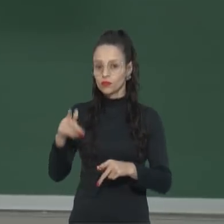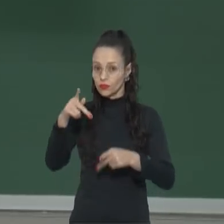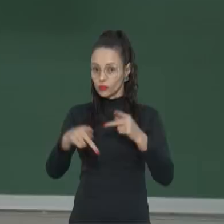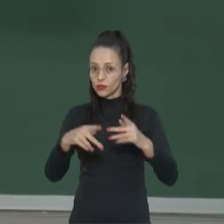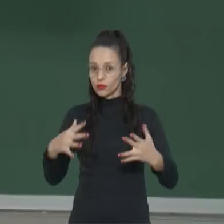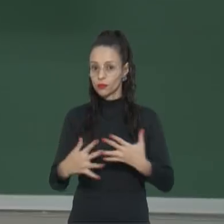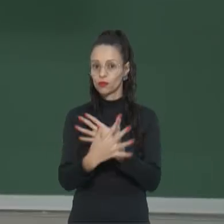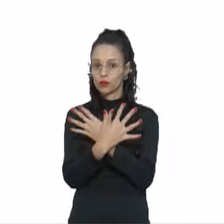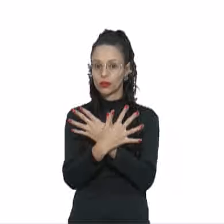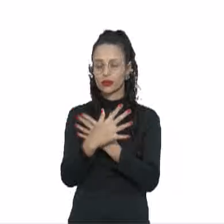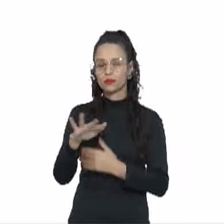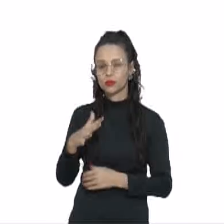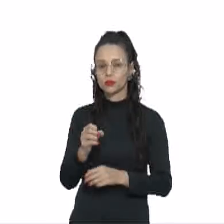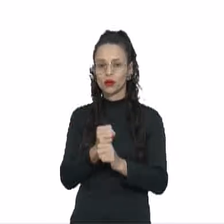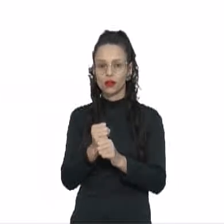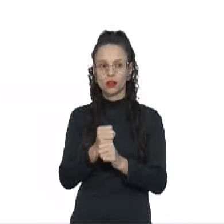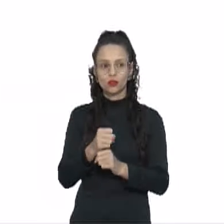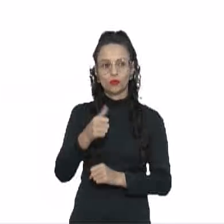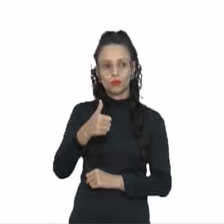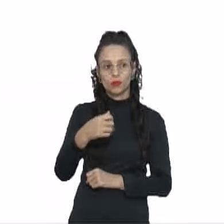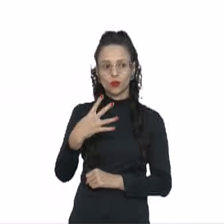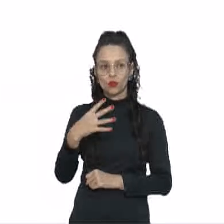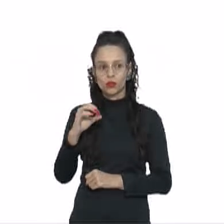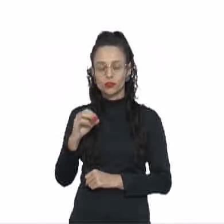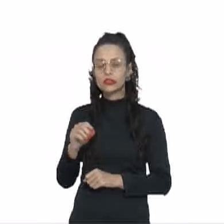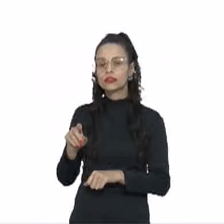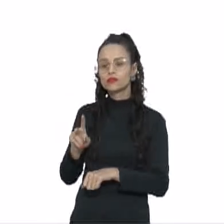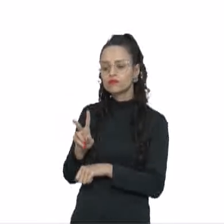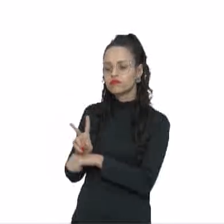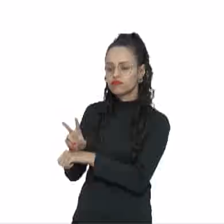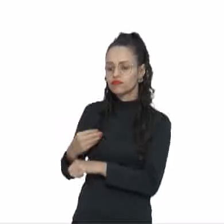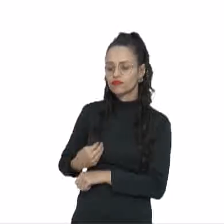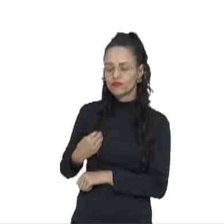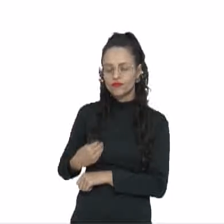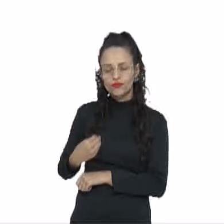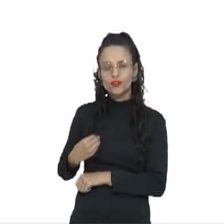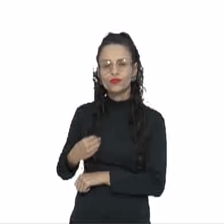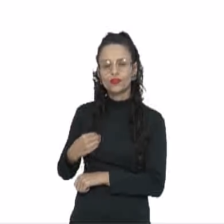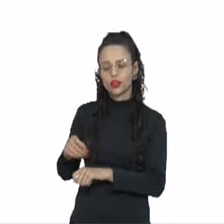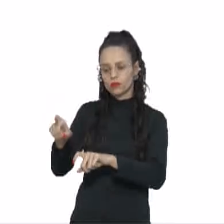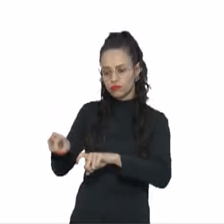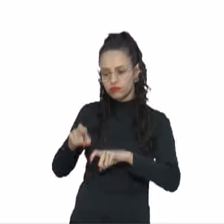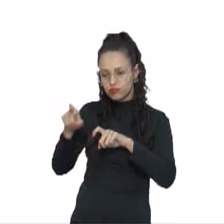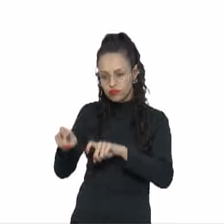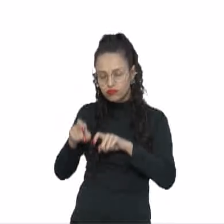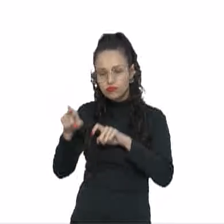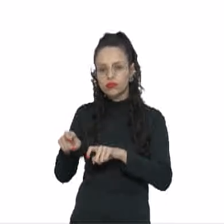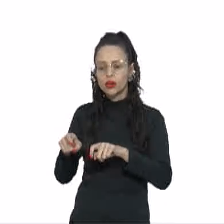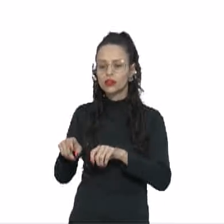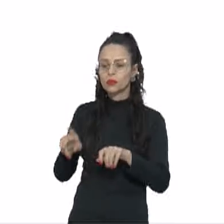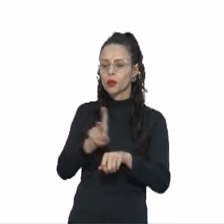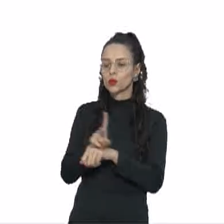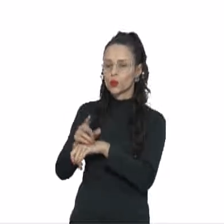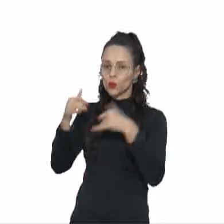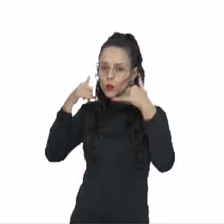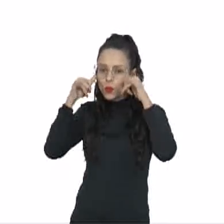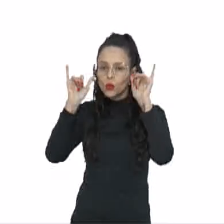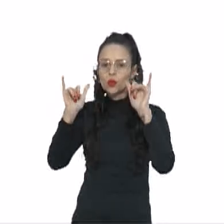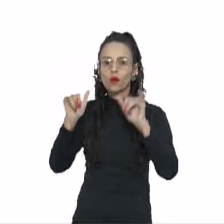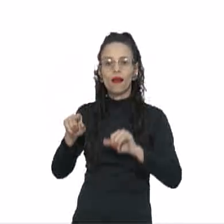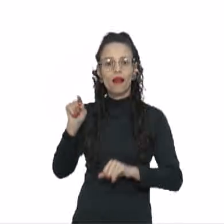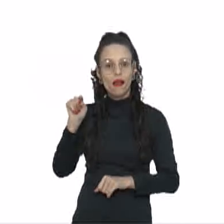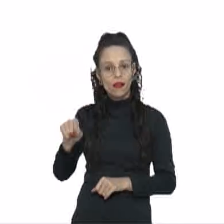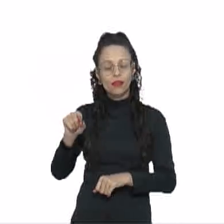de 1400, viviam da agricultura e do pastoreio, nas terras altas, temperadas e frias, onde ergueram a cidade